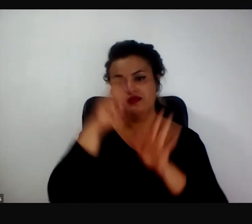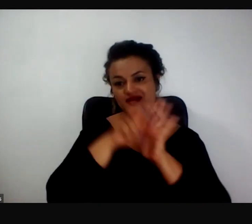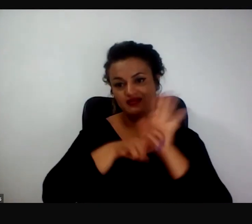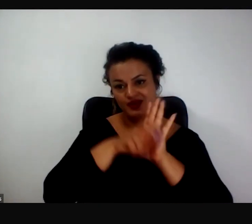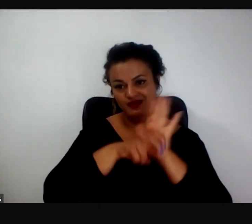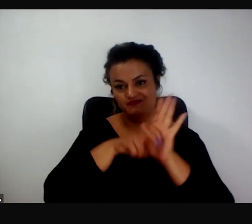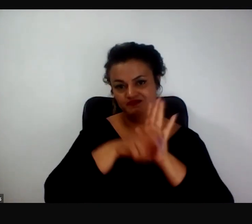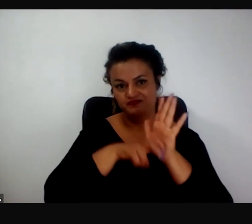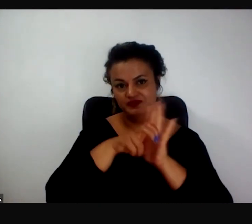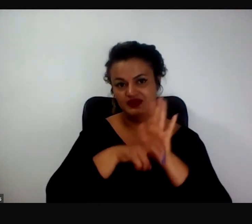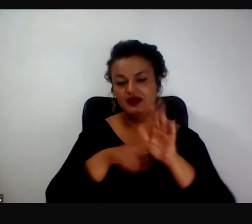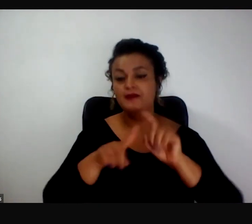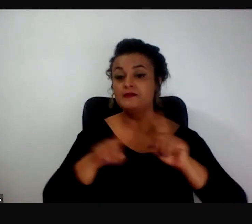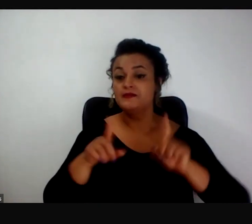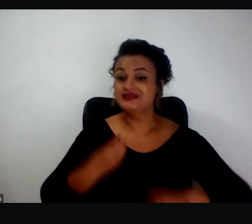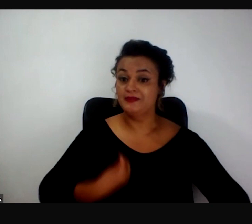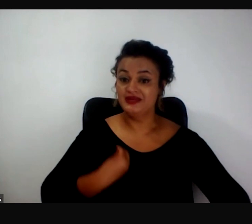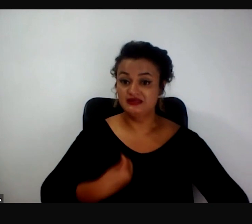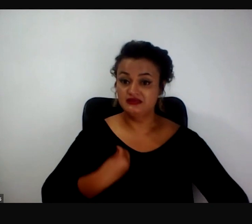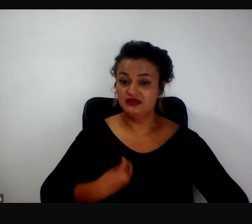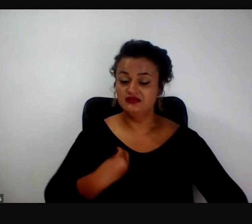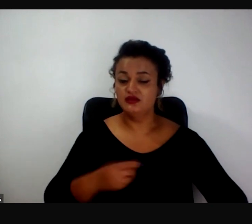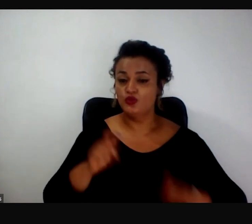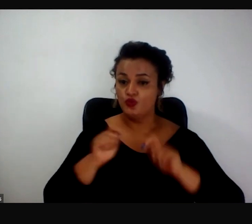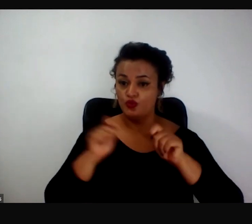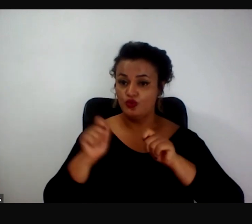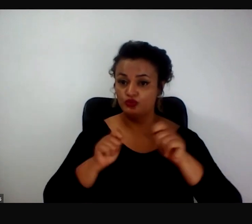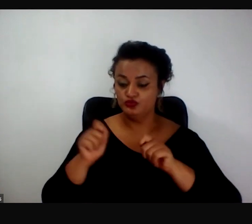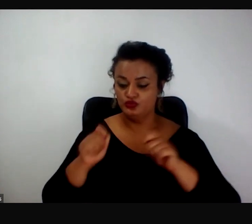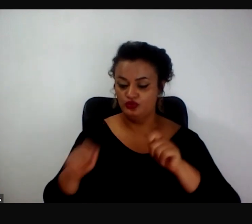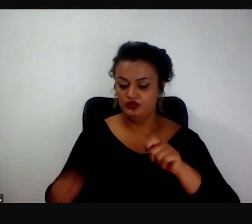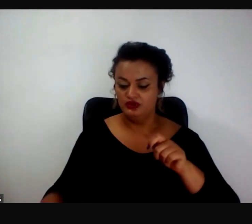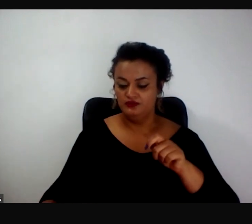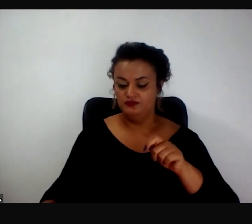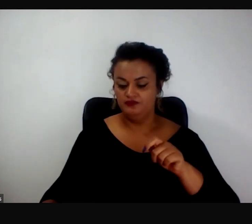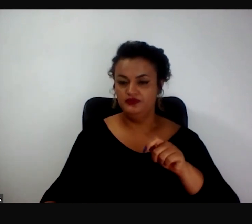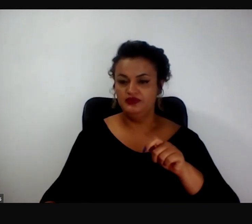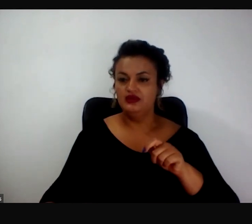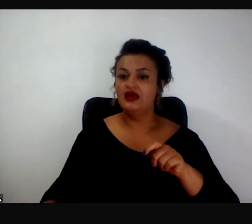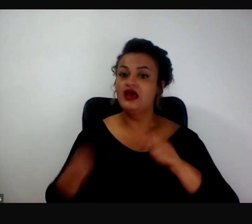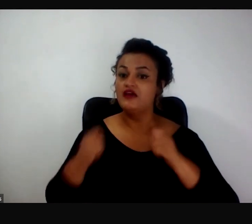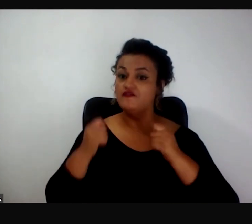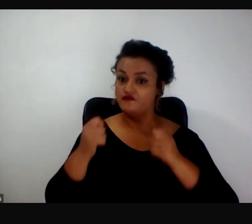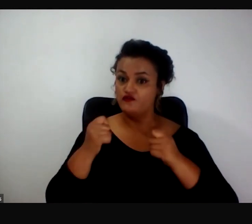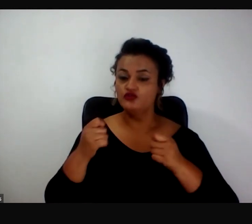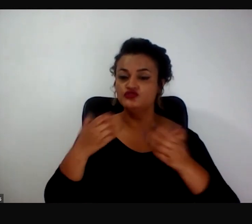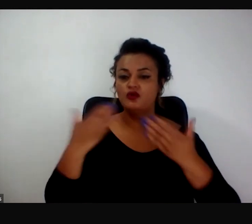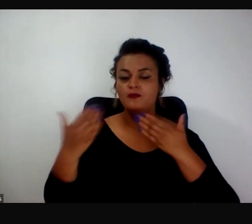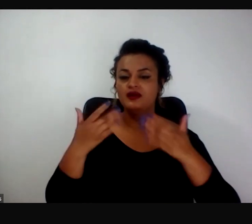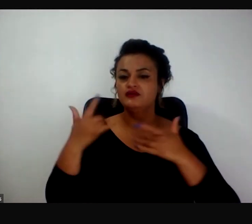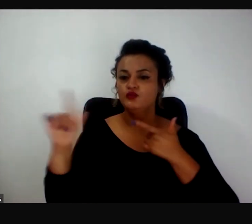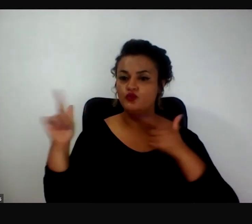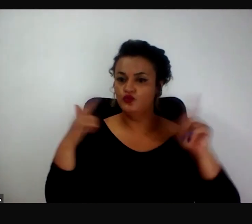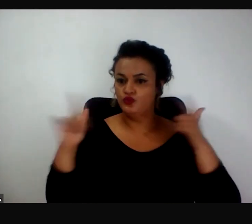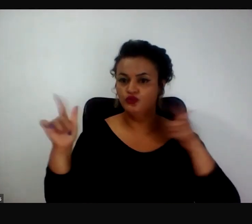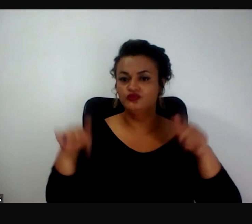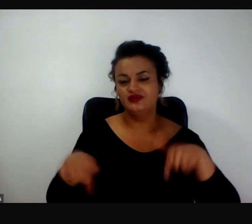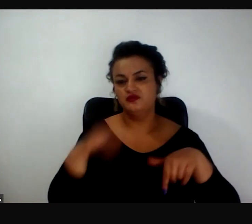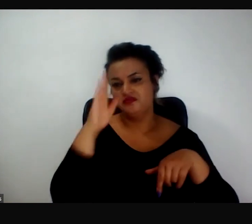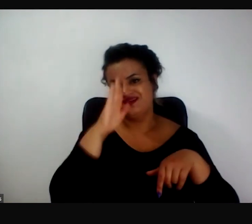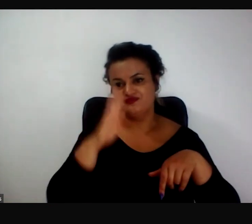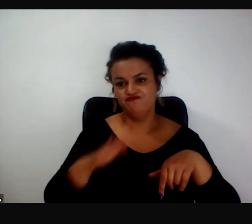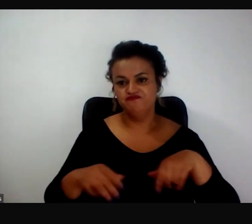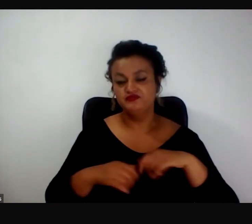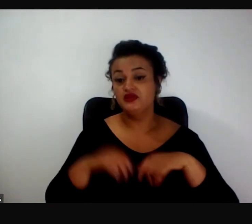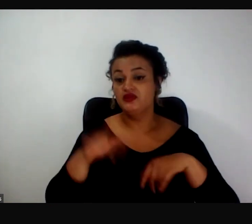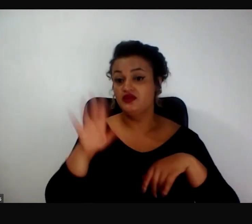modo, a presença do controle de convencionalidade na Europa é muito maior do que do controle de convencionalidade no Brasil. E prestem